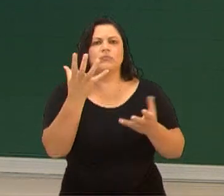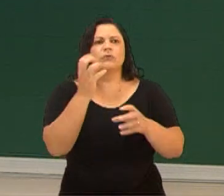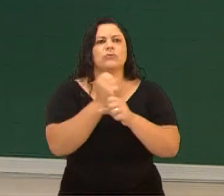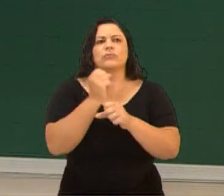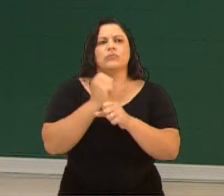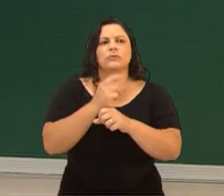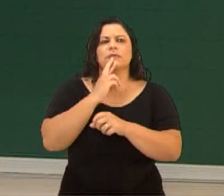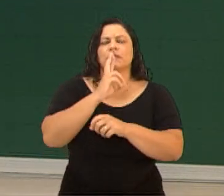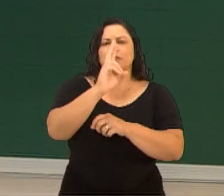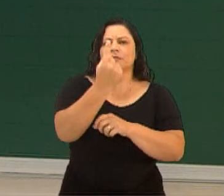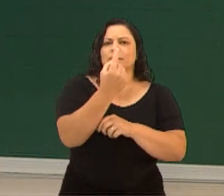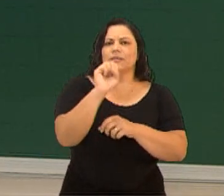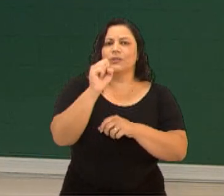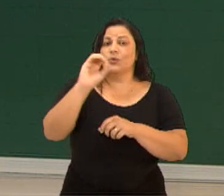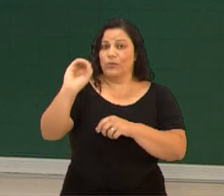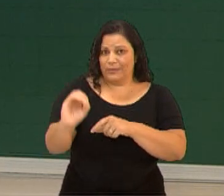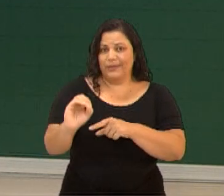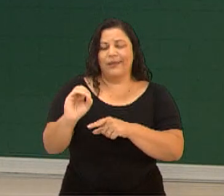gente? Deu